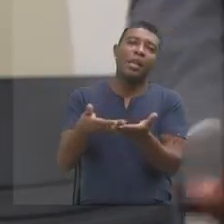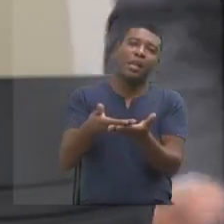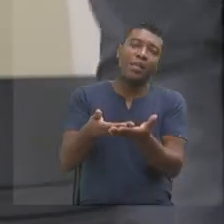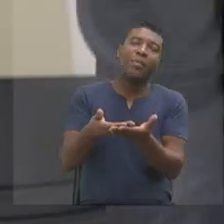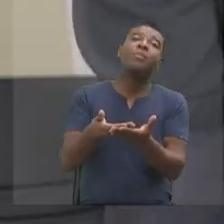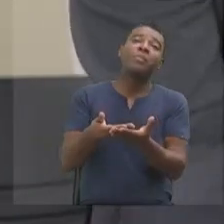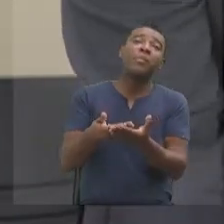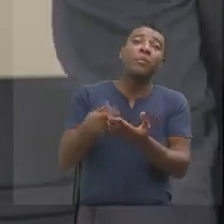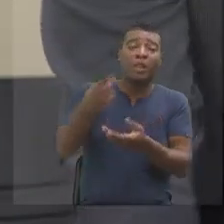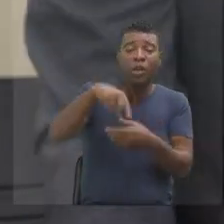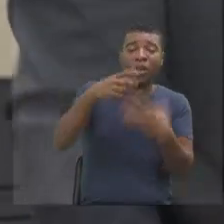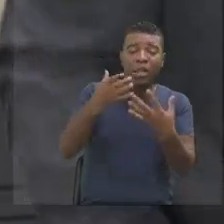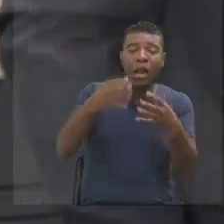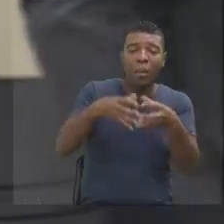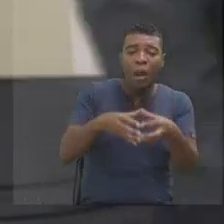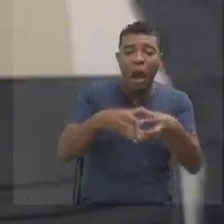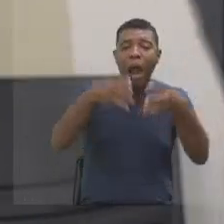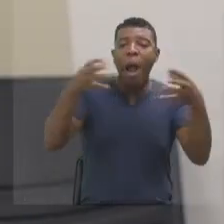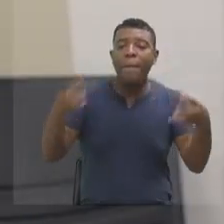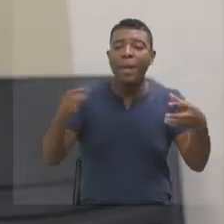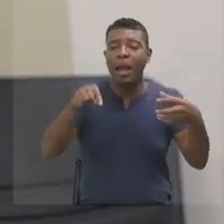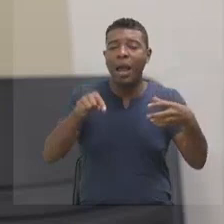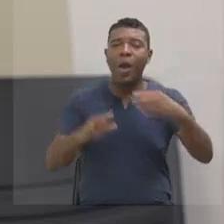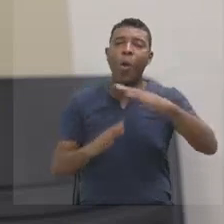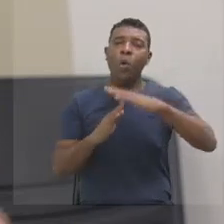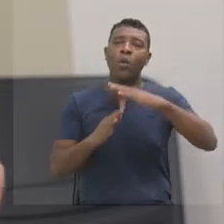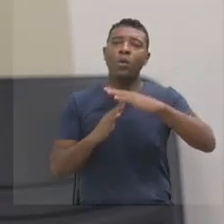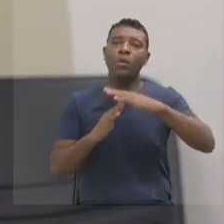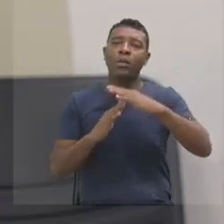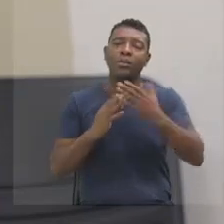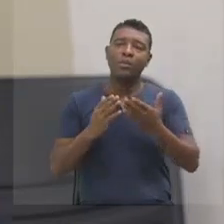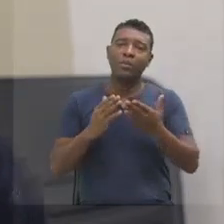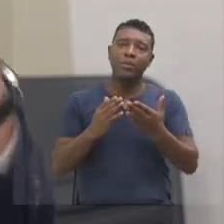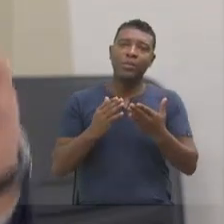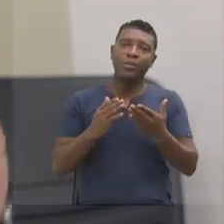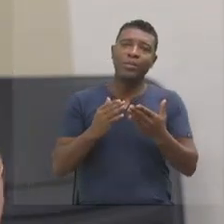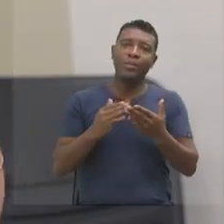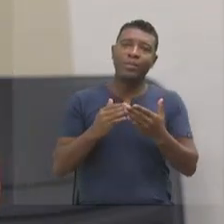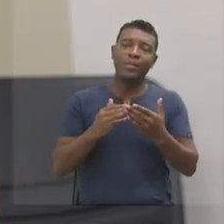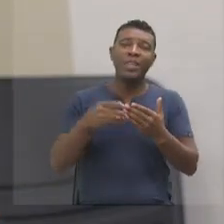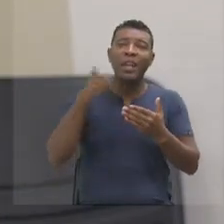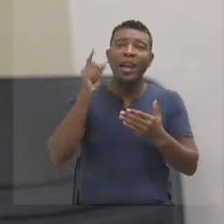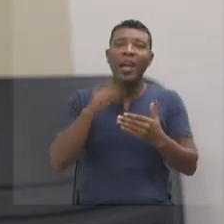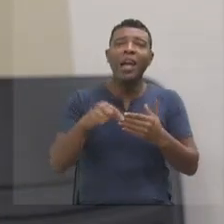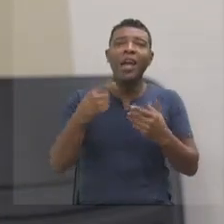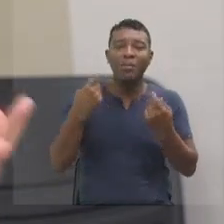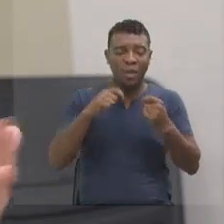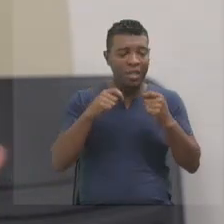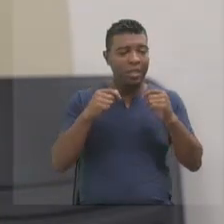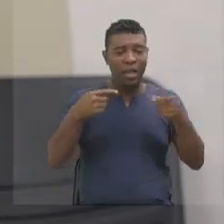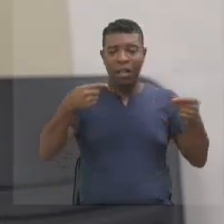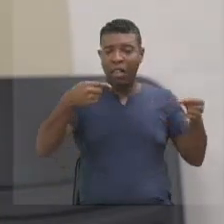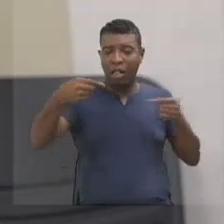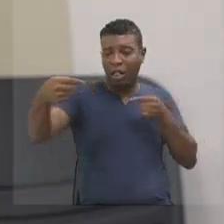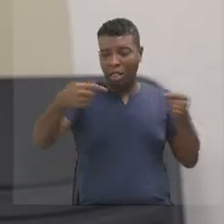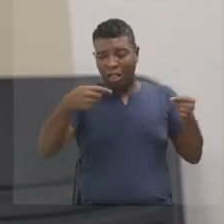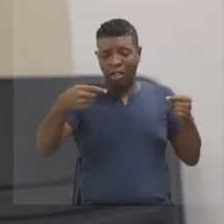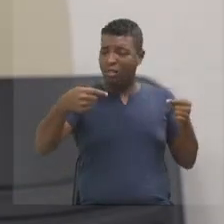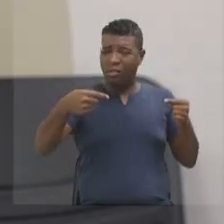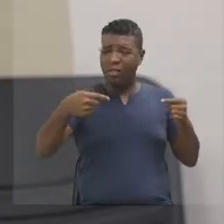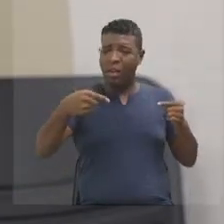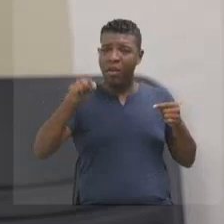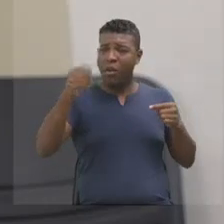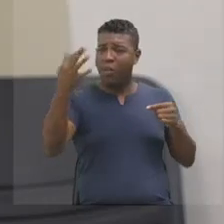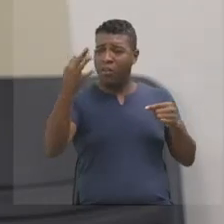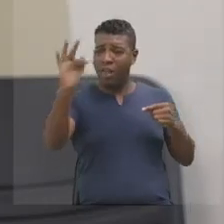ampliar esse teto que Estadual em vez de concorrer ele se some com recurso Federal e além do municipal Que também está